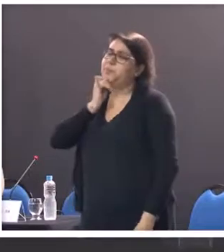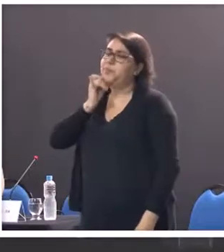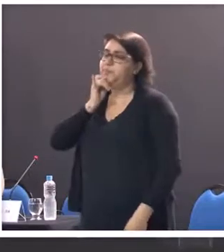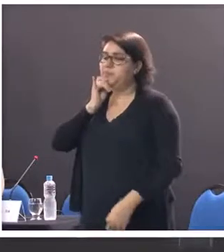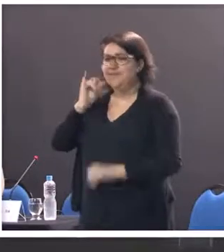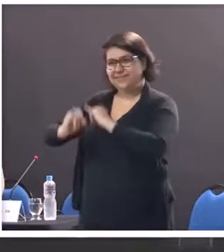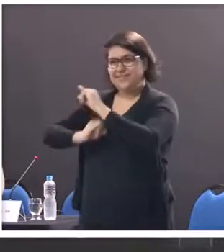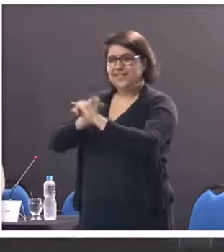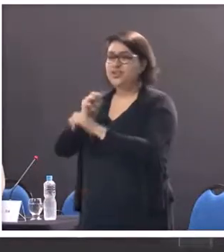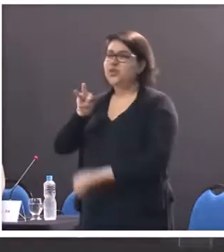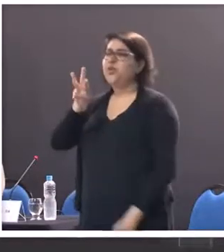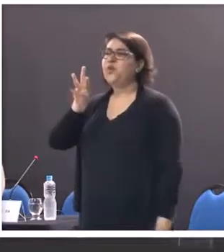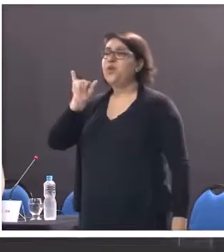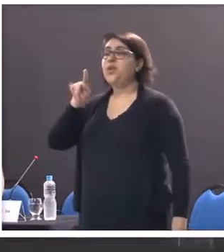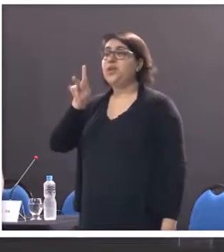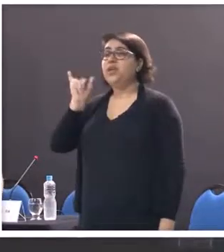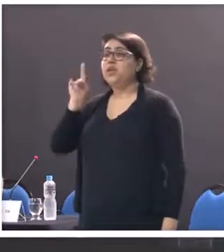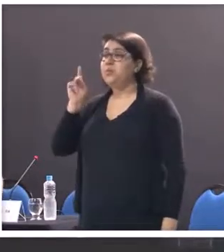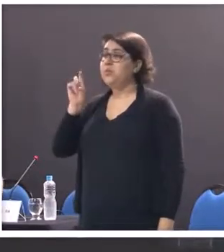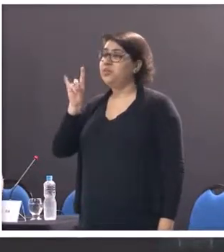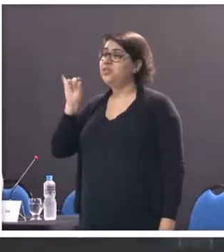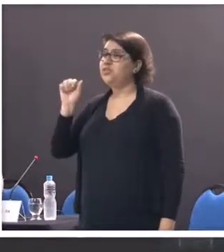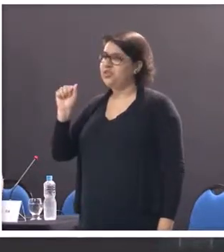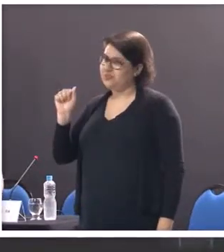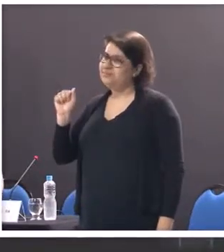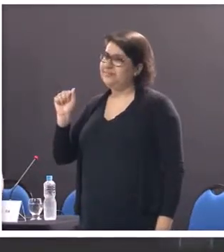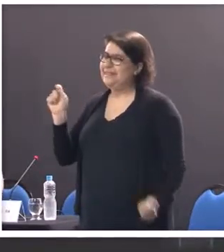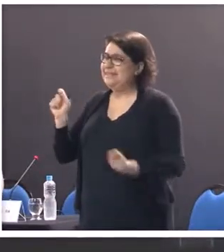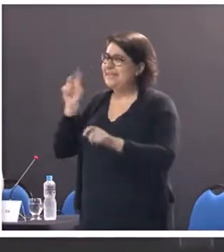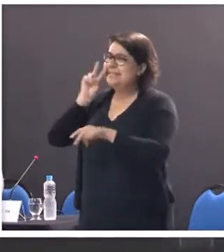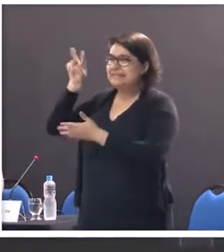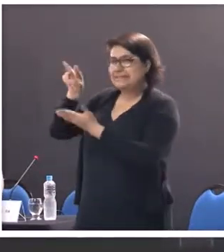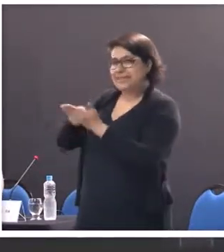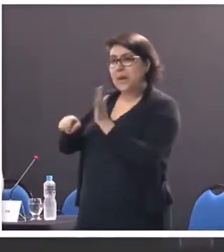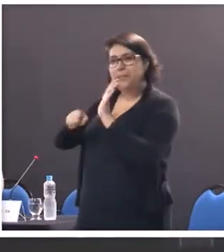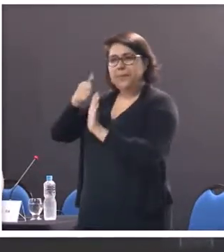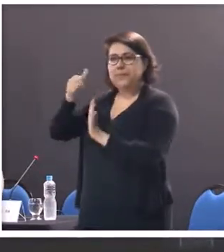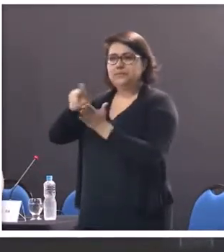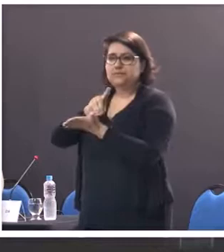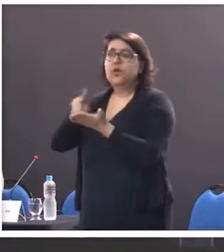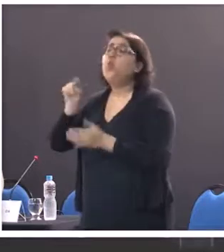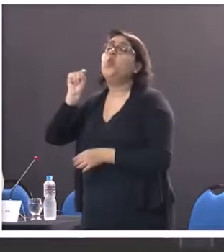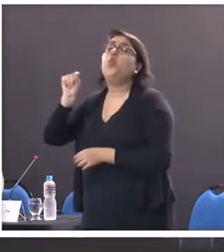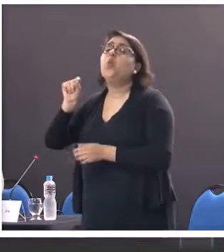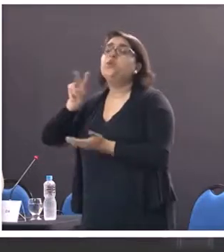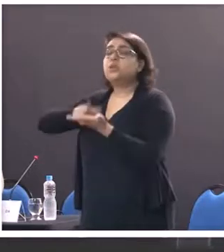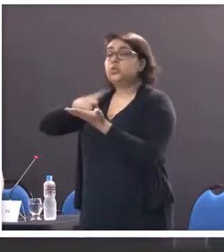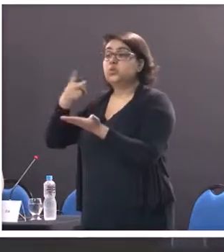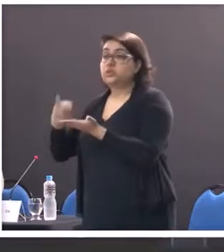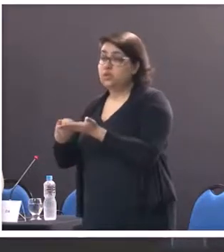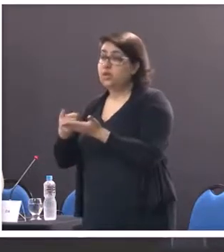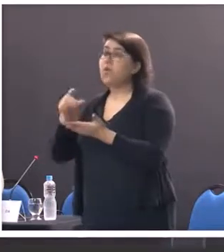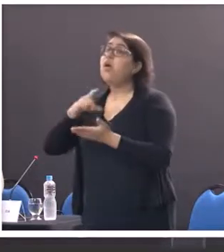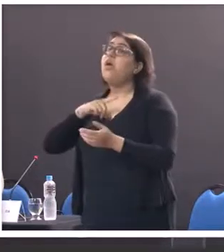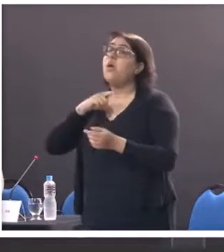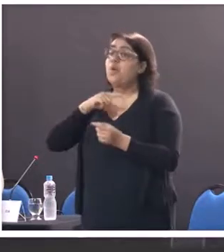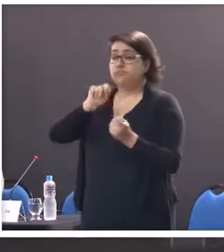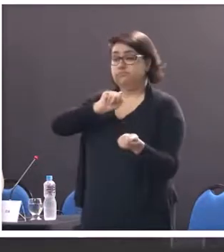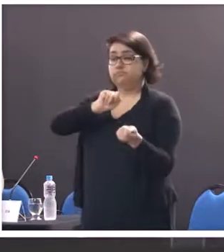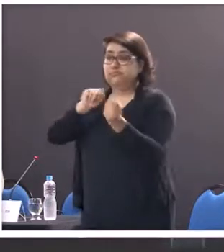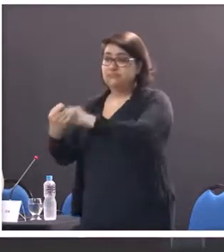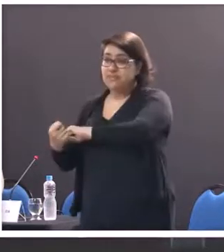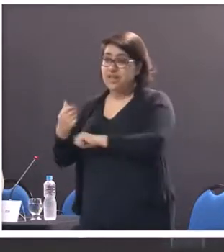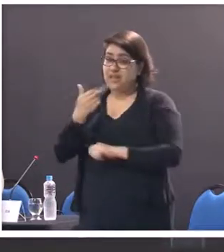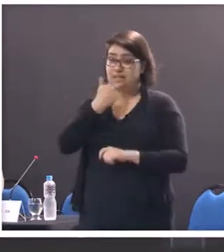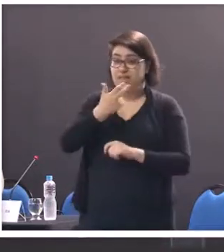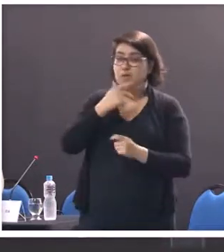internet também faz isso perfeitamente. Vamos ficar ali com a primeira, Tradução, versão de uma língua para